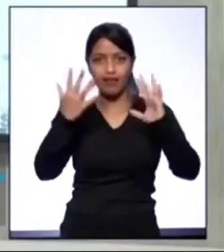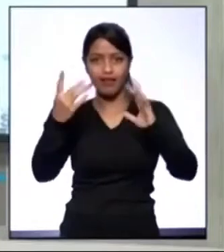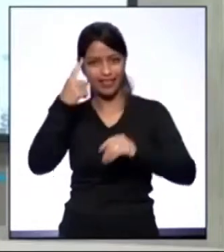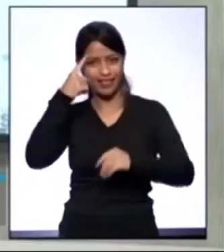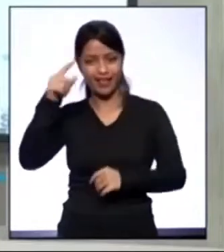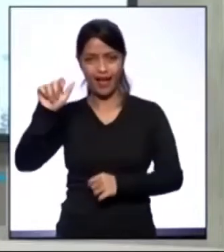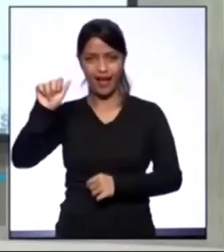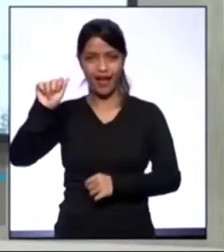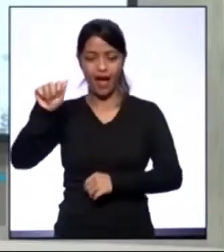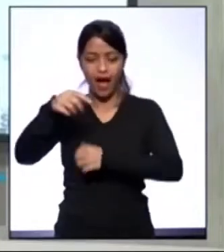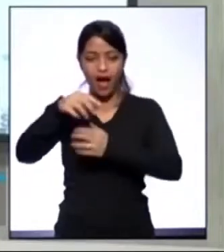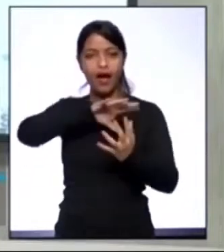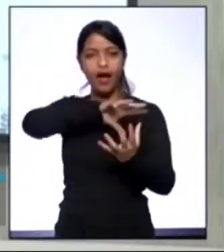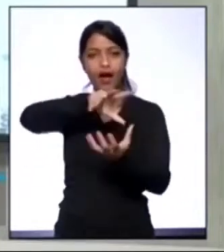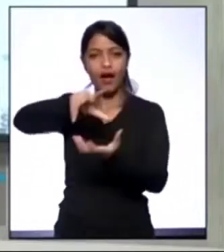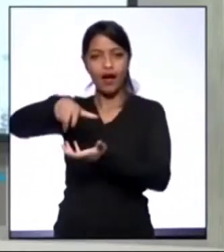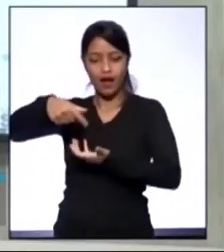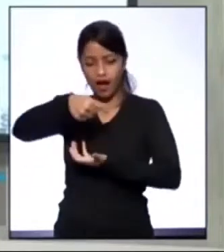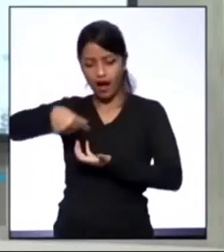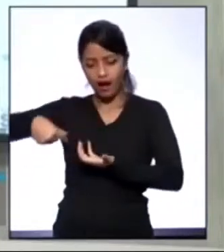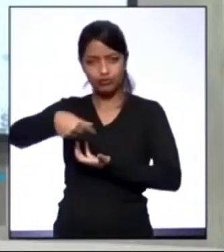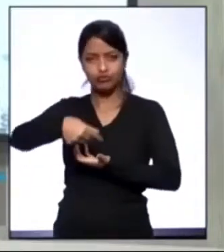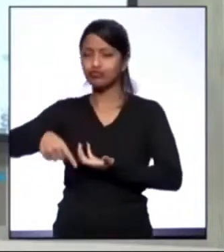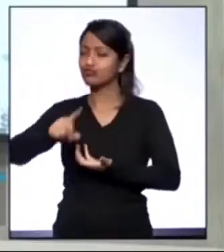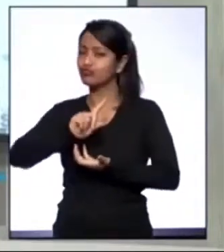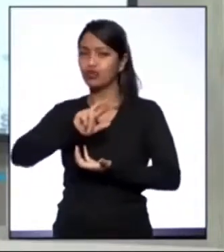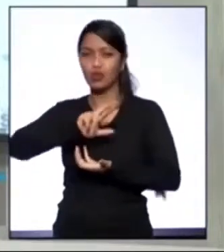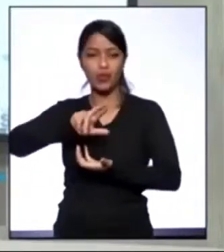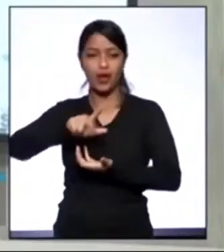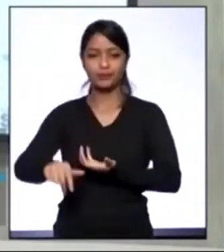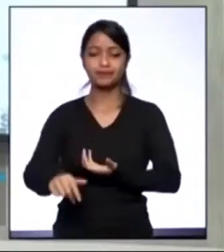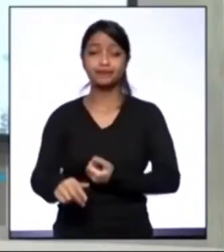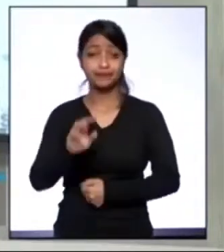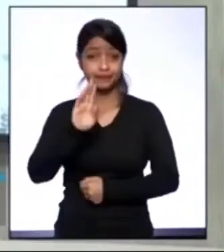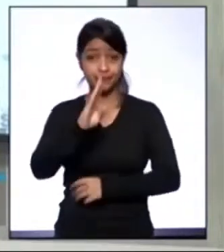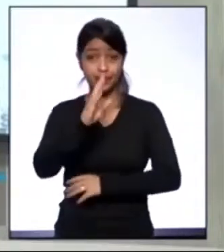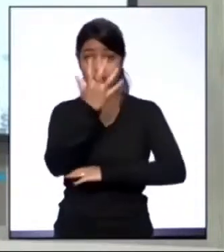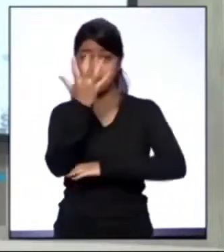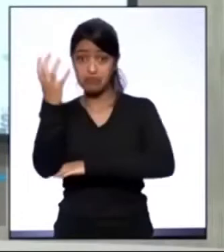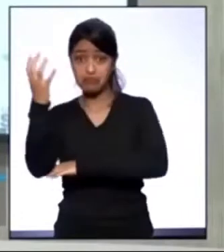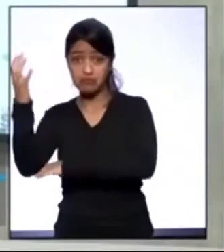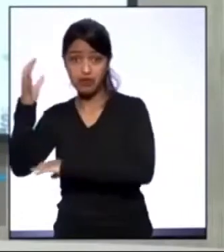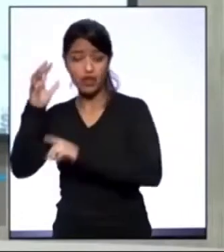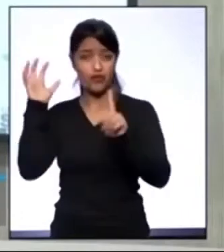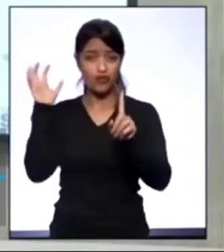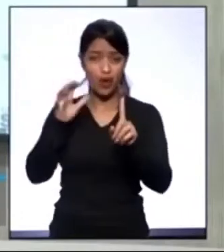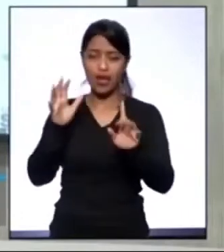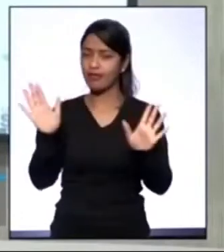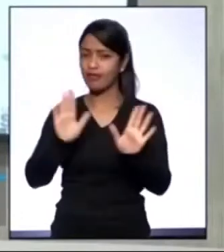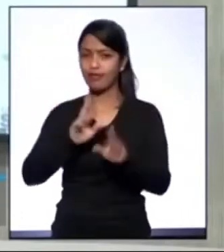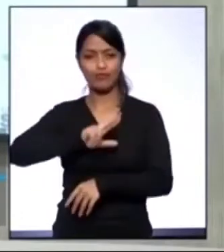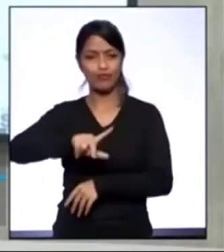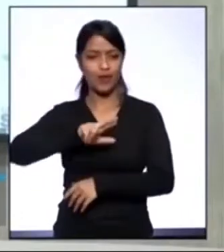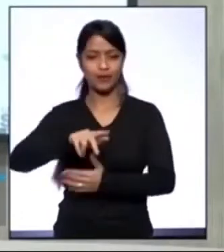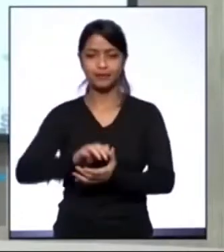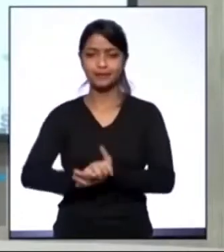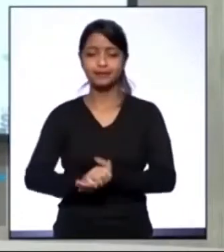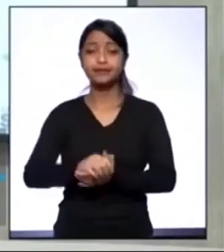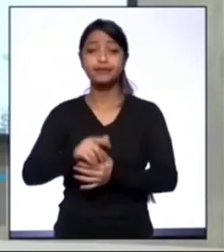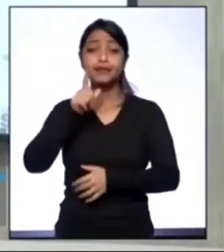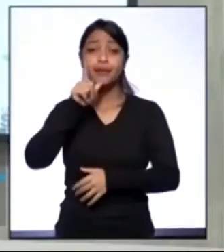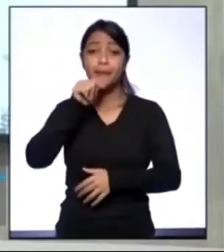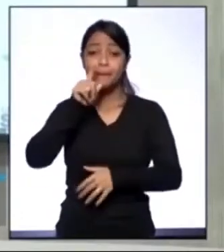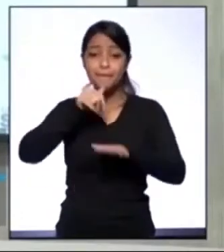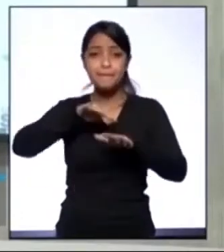era a vegetação o fator decisivo, não são as correntes marítimas, certo? Nesse caso, não são as correntes marítimas, porque